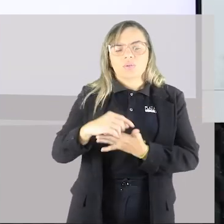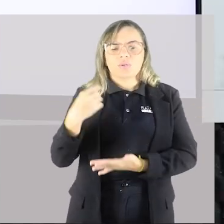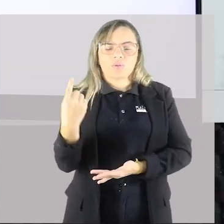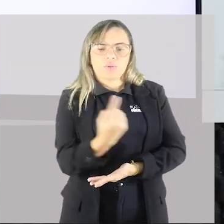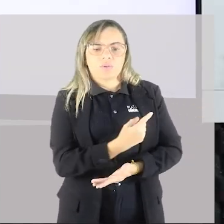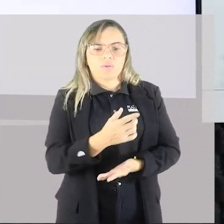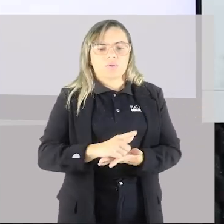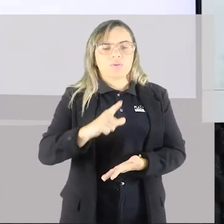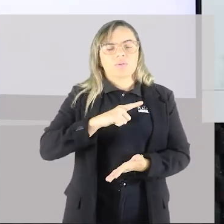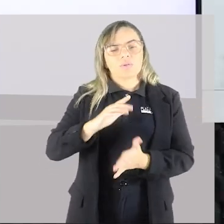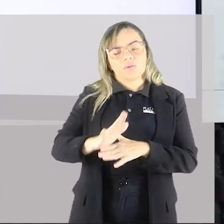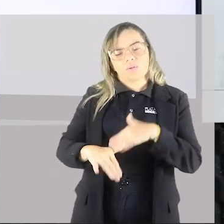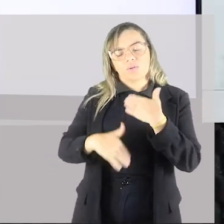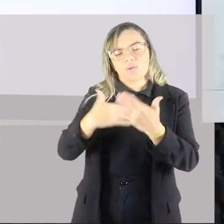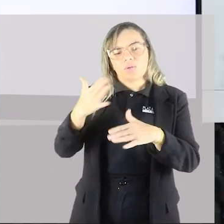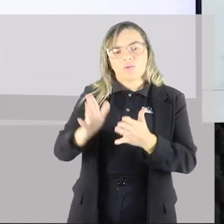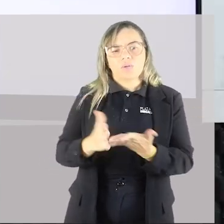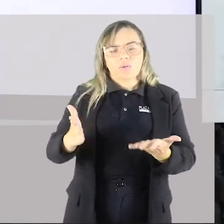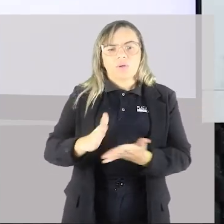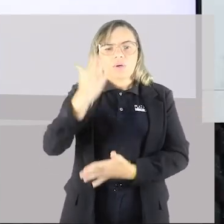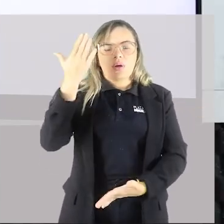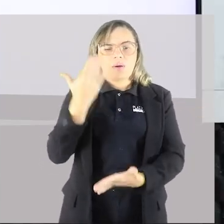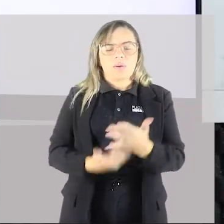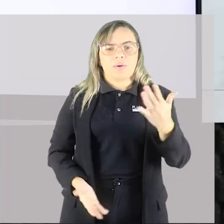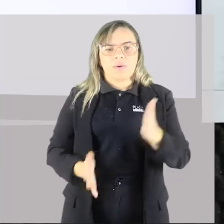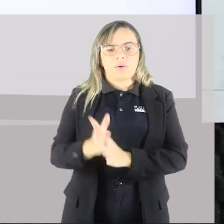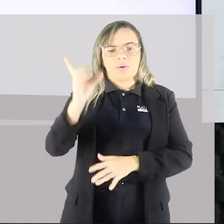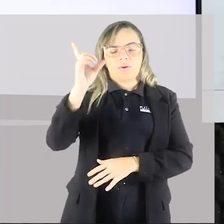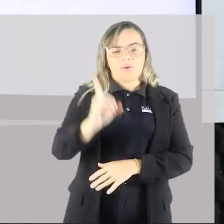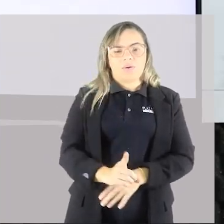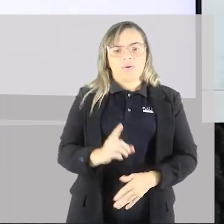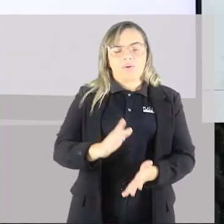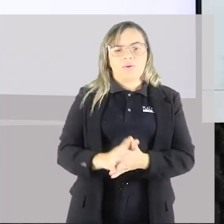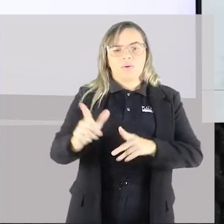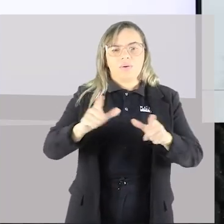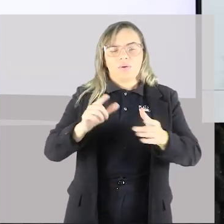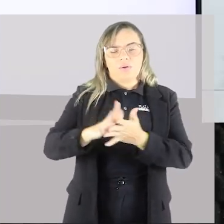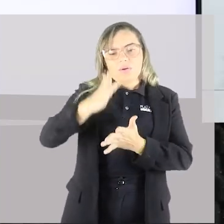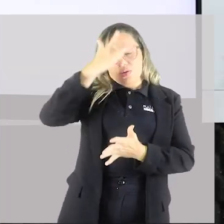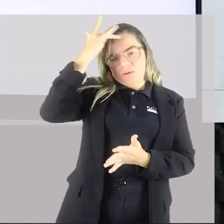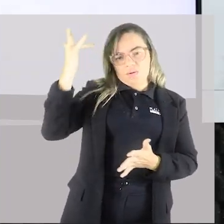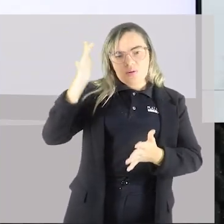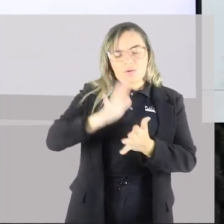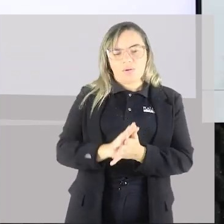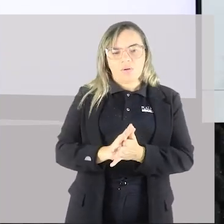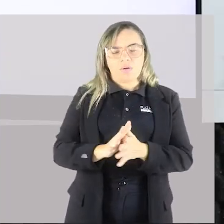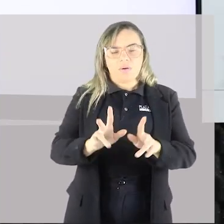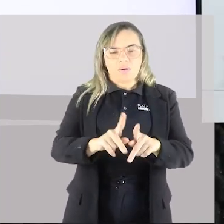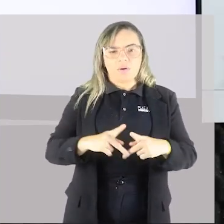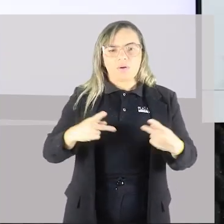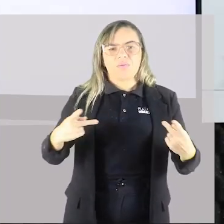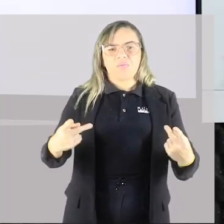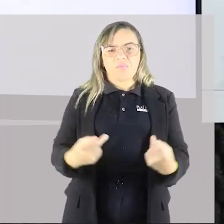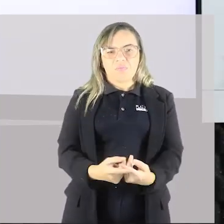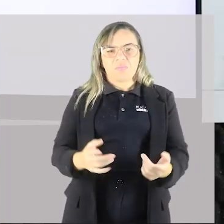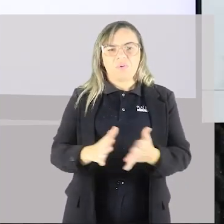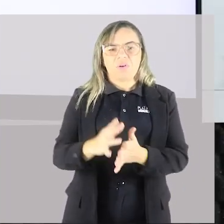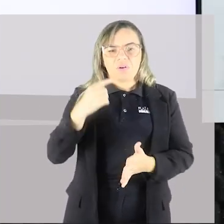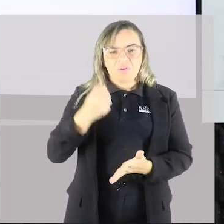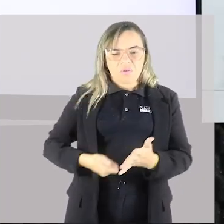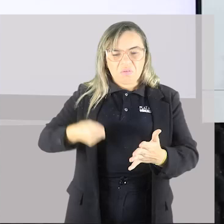temos este processo de retirada de direitos para que o trabalhador, ou seja, o proletário, seja cada vez mais